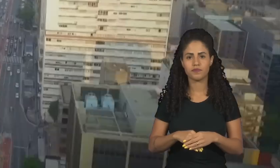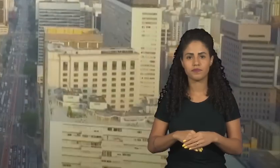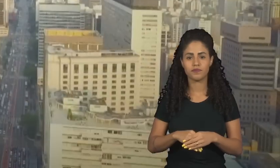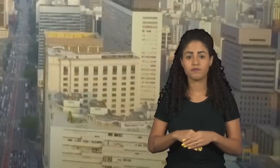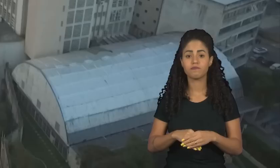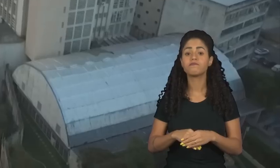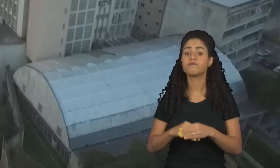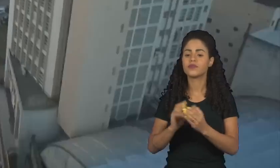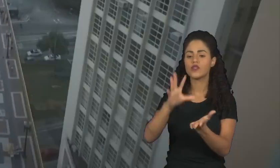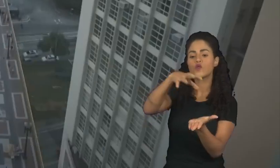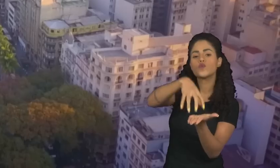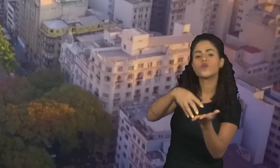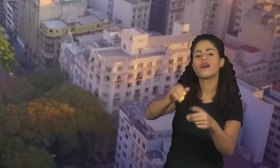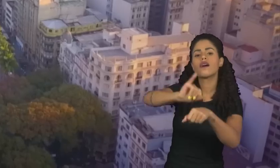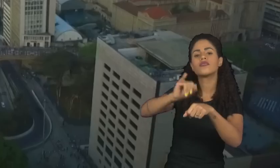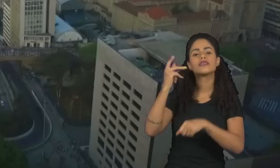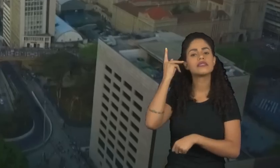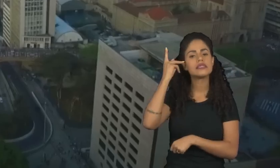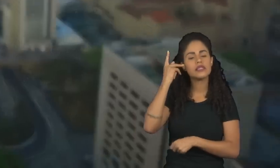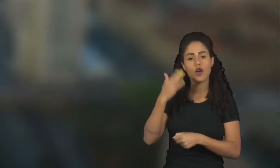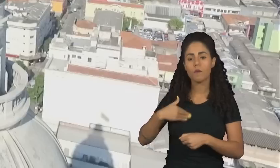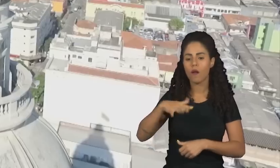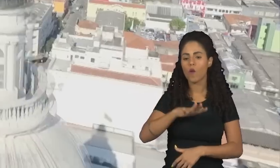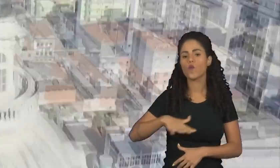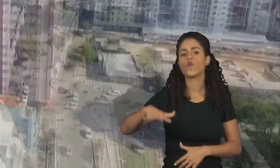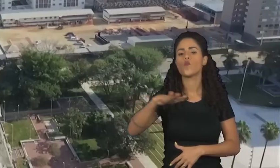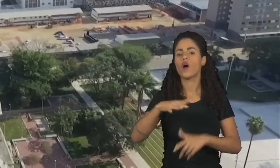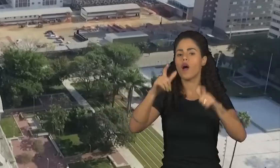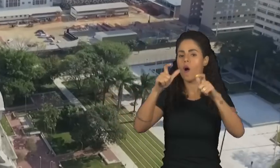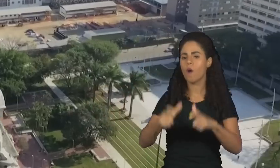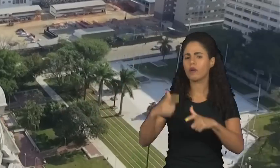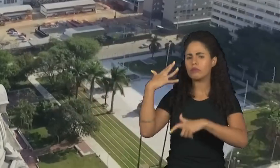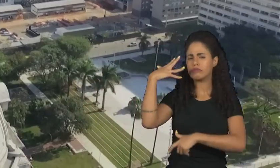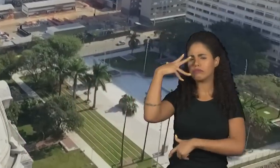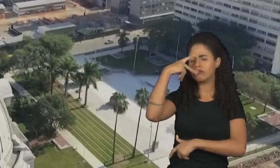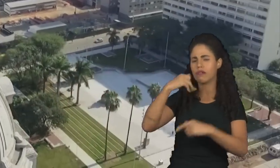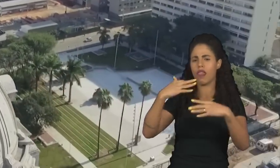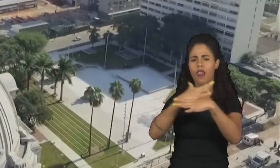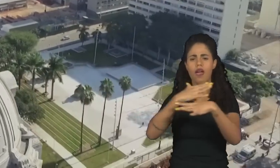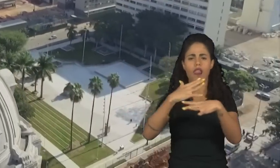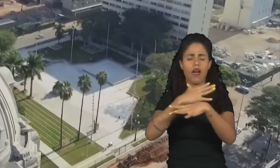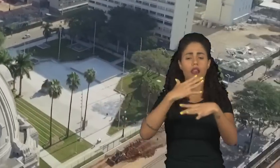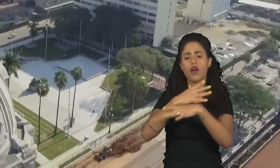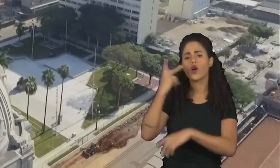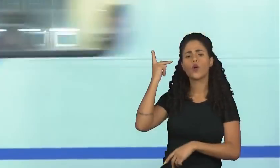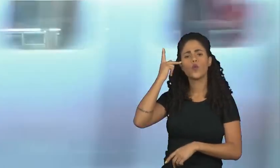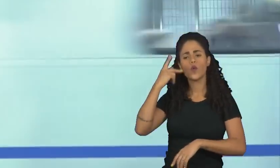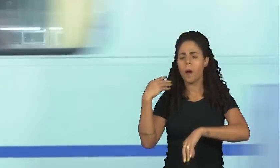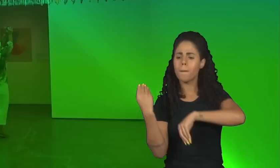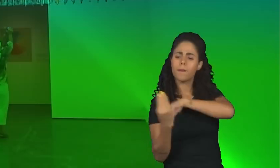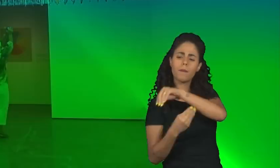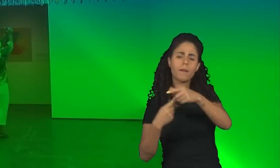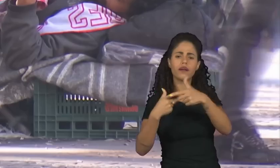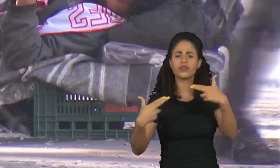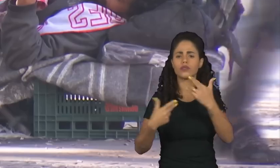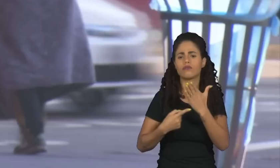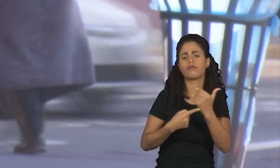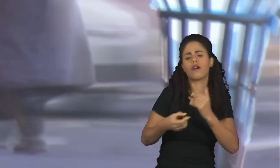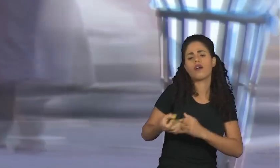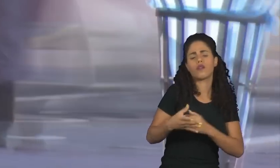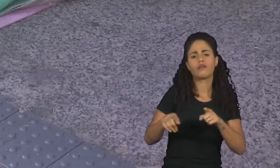O centro da cidade de São Paulo é uma vibrante região da enorme metrópole, onde se misturam a modernidade